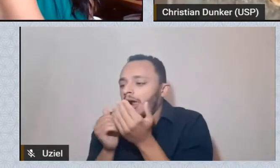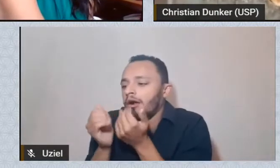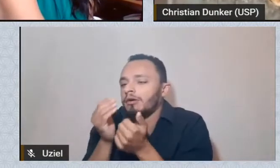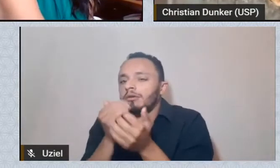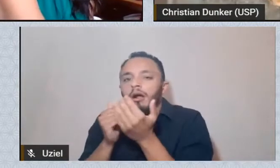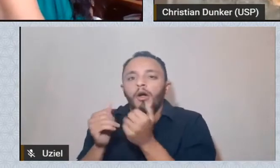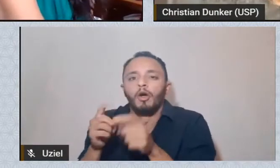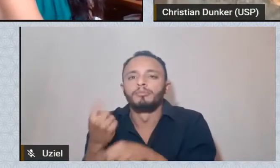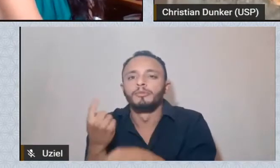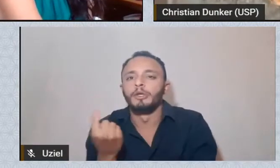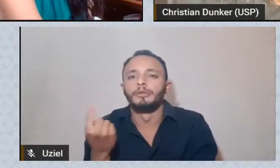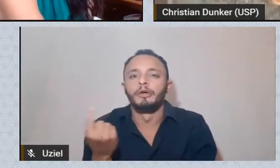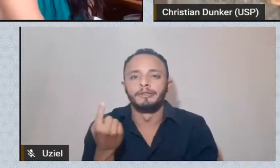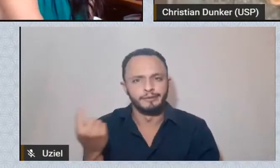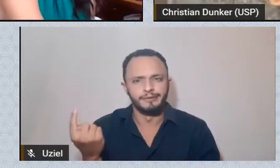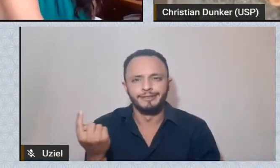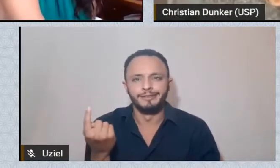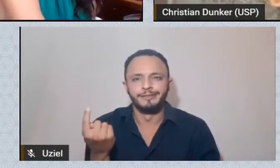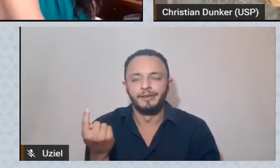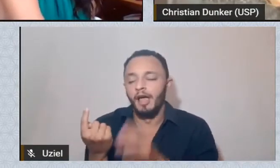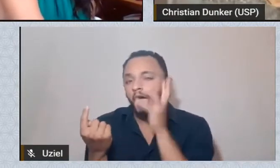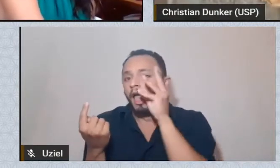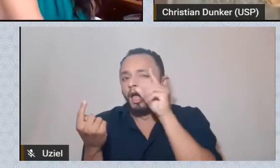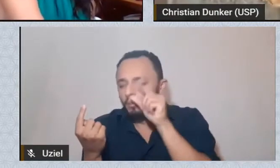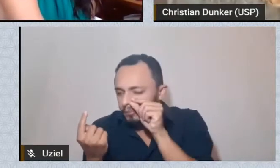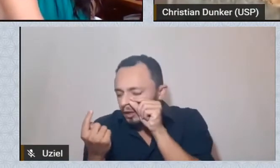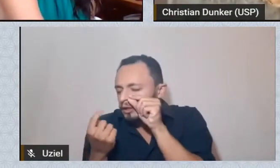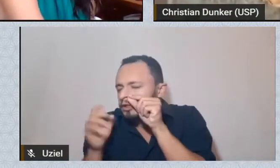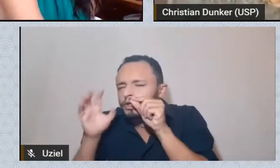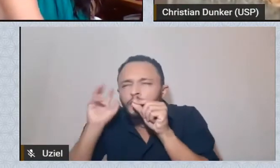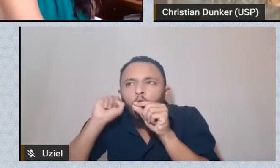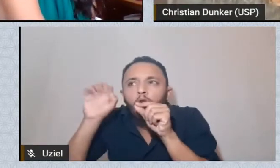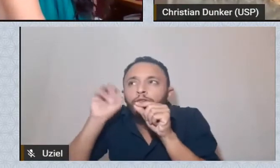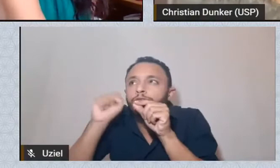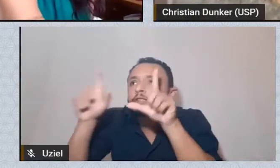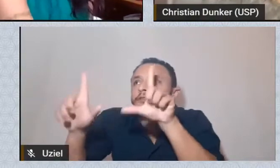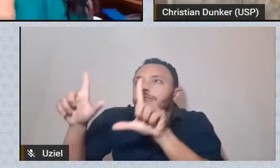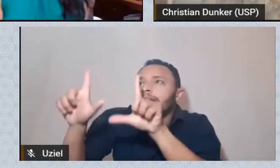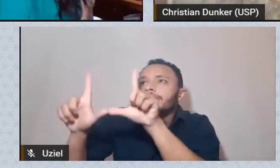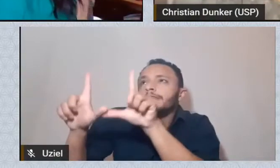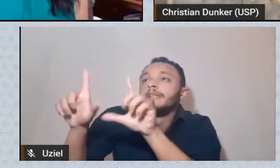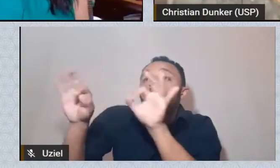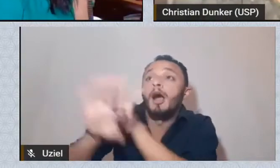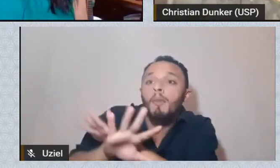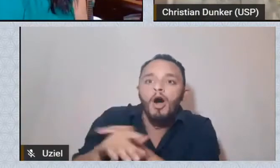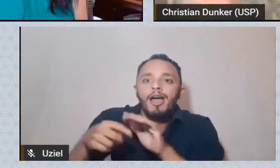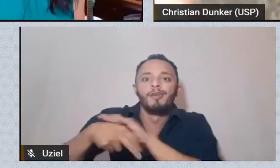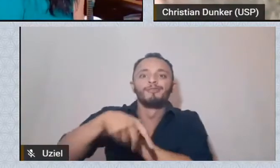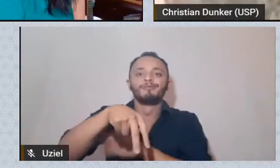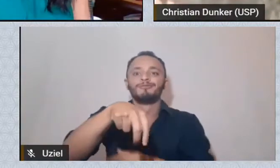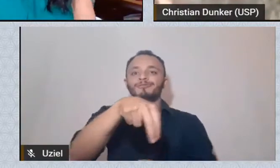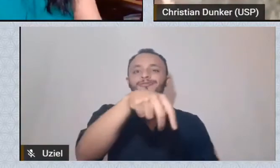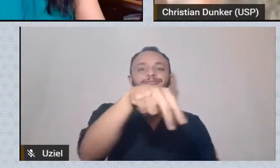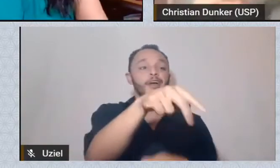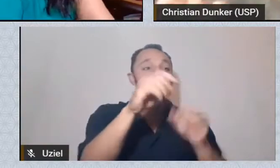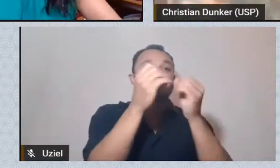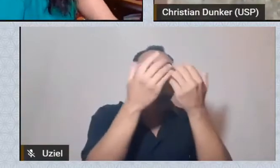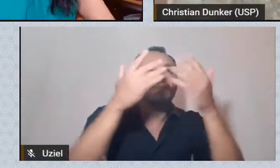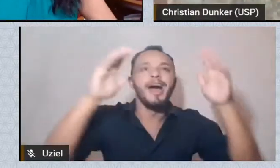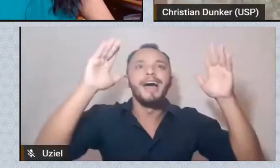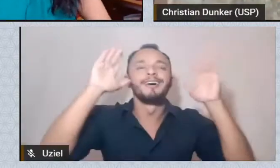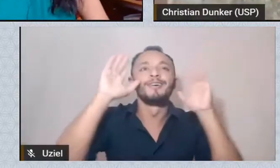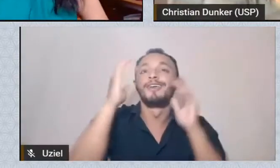de olhos bem fechados, só ouvindo as séries passando na TV. Quando acabou, eu saí branco e estava todo mundo lá de